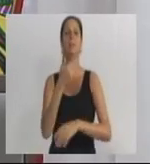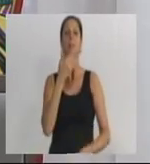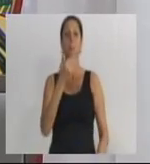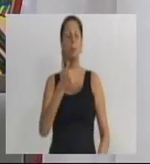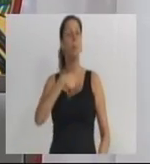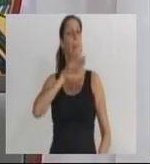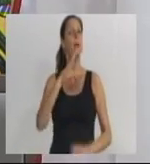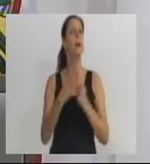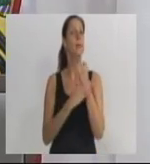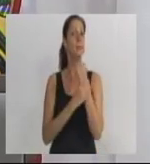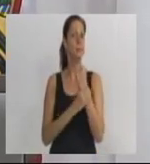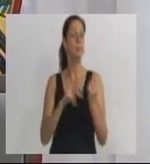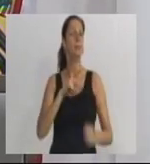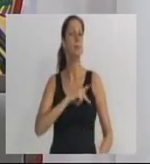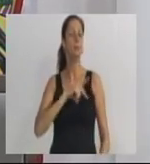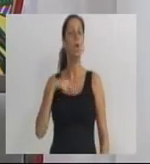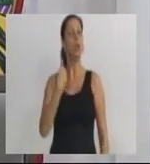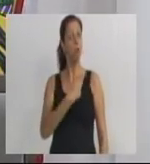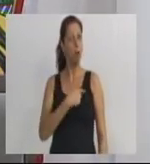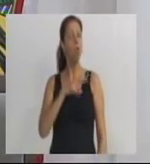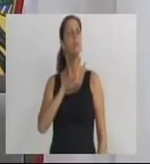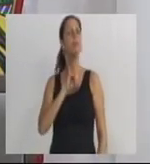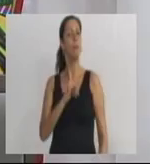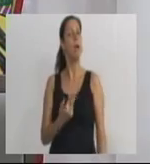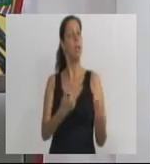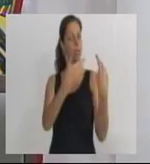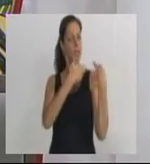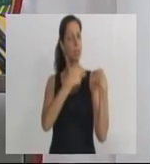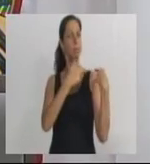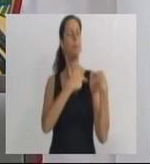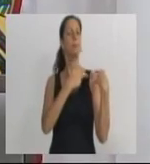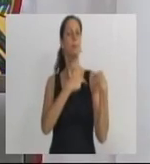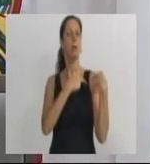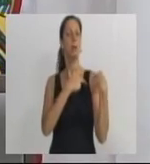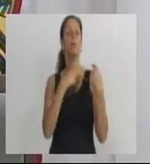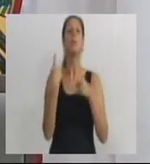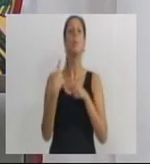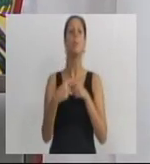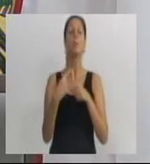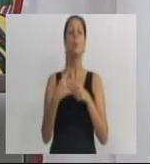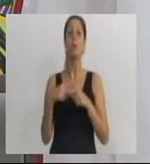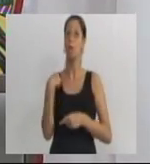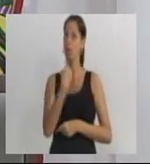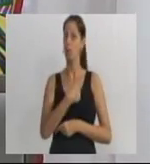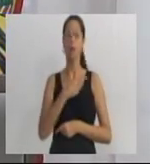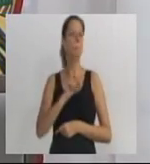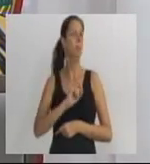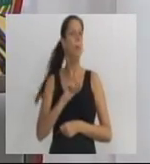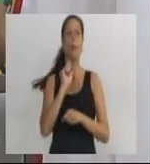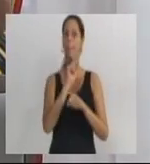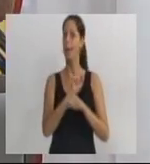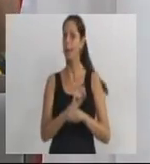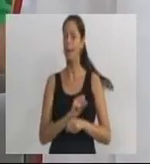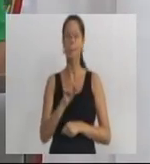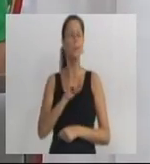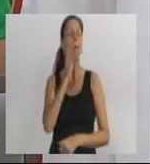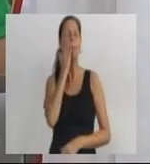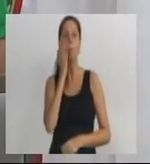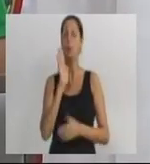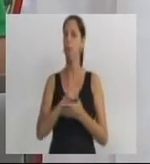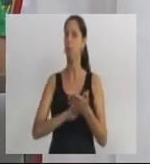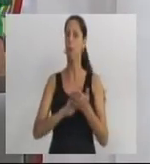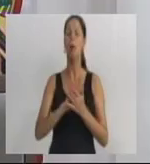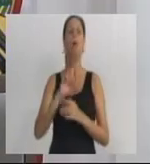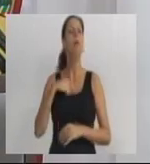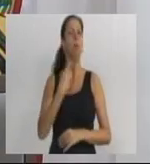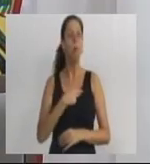solicitando, vamos fazer a nossa parte. Vamos mostrar que nós não estamos parados, não estamos dormindo e não estamos contentes com a situação, com a falta de policiais em